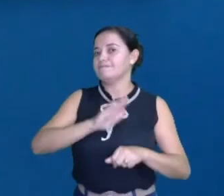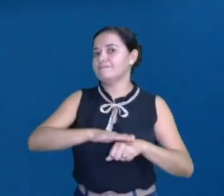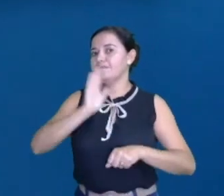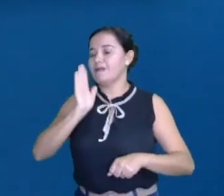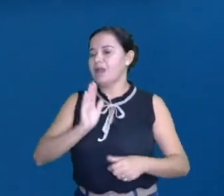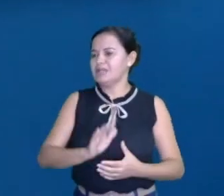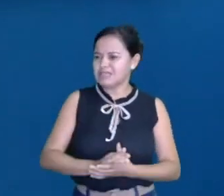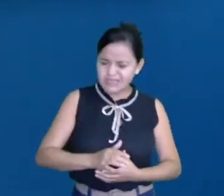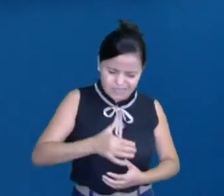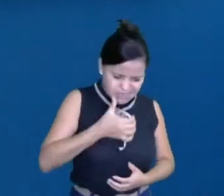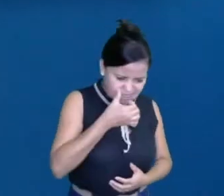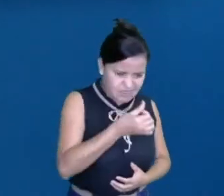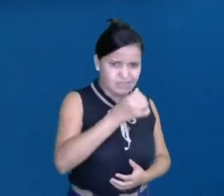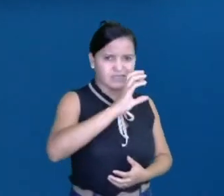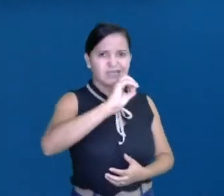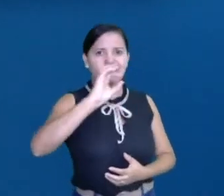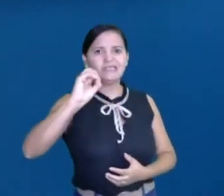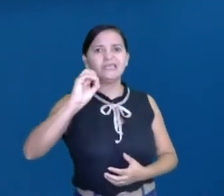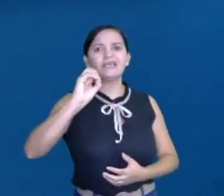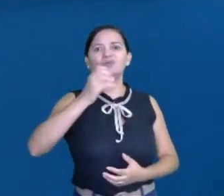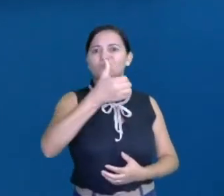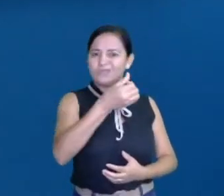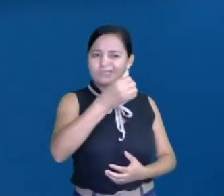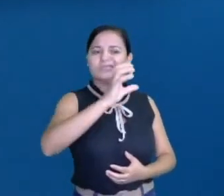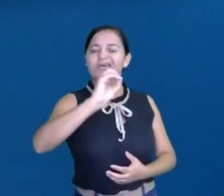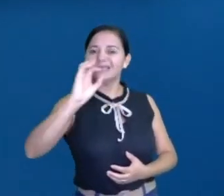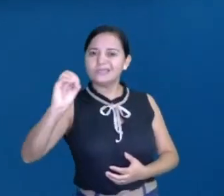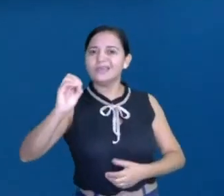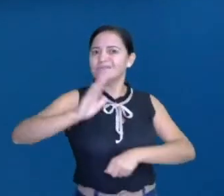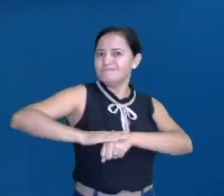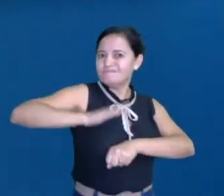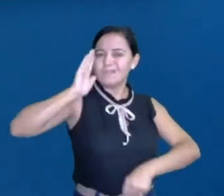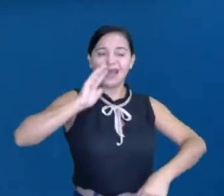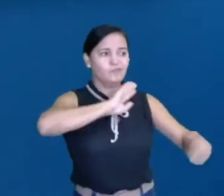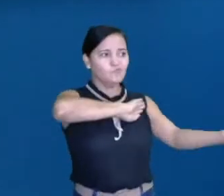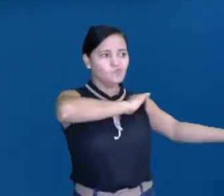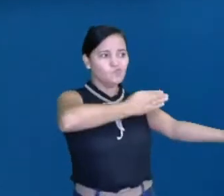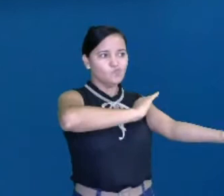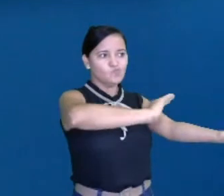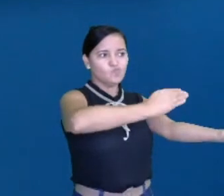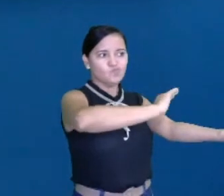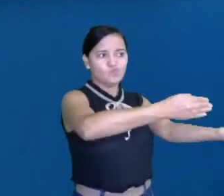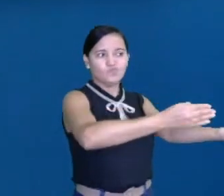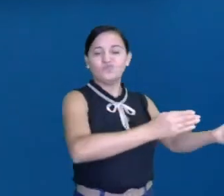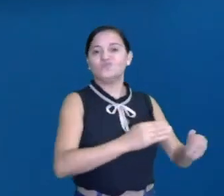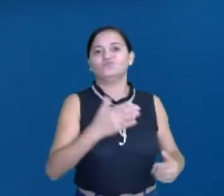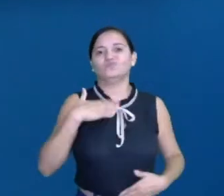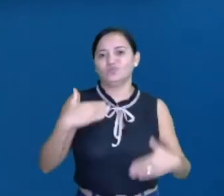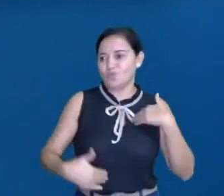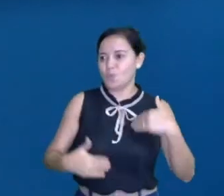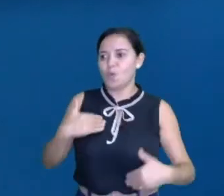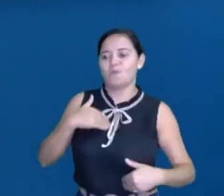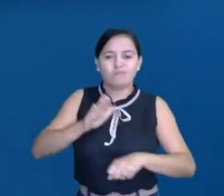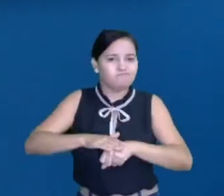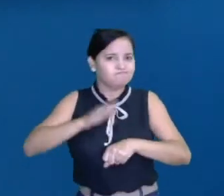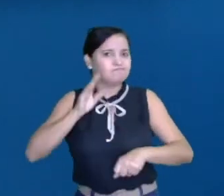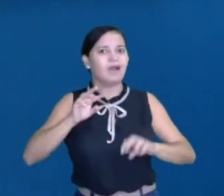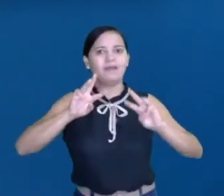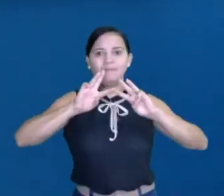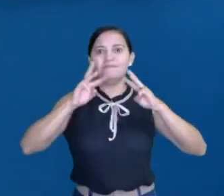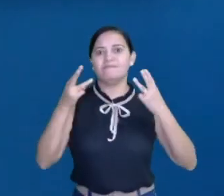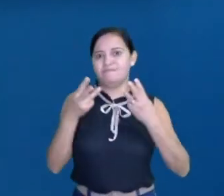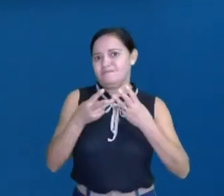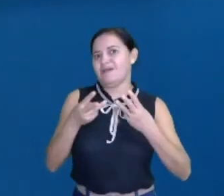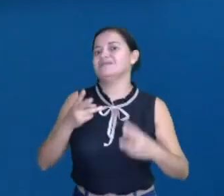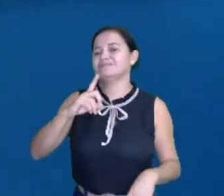de 600 músculos em nosso corpo. Cerca de 40 a 50% do nosso corpo, de nossa massa